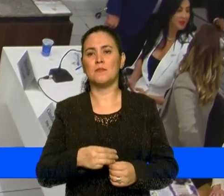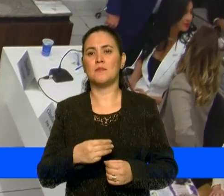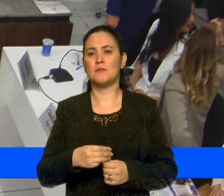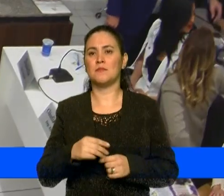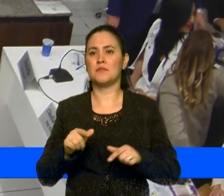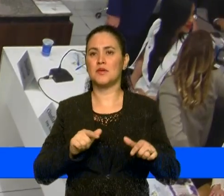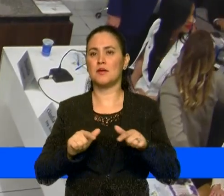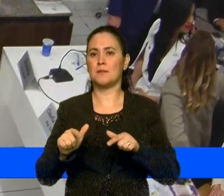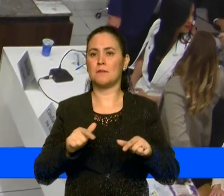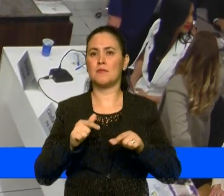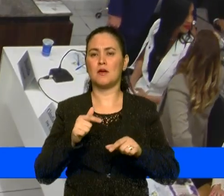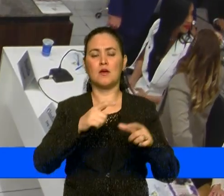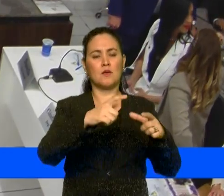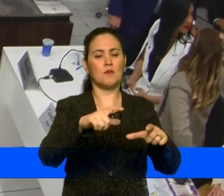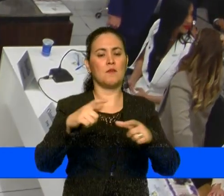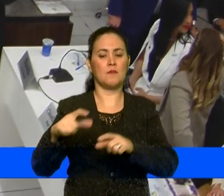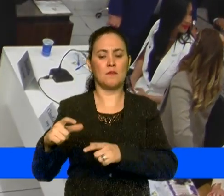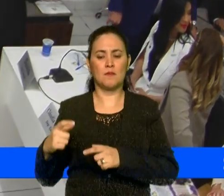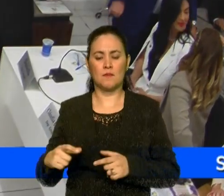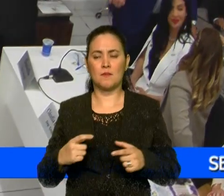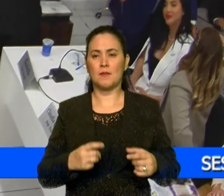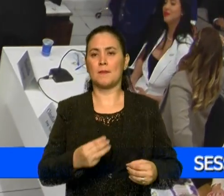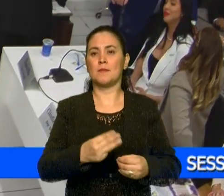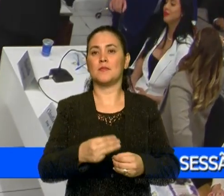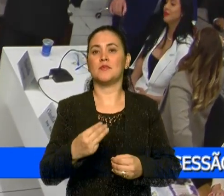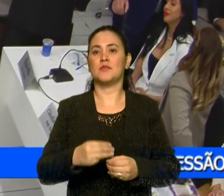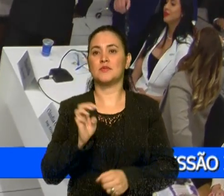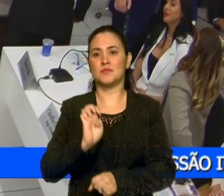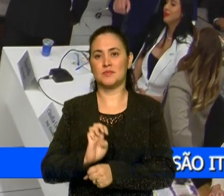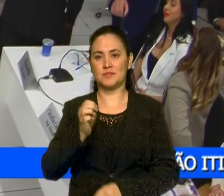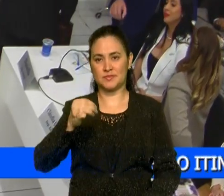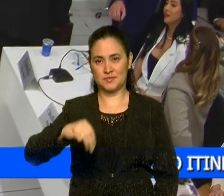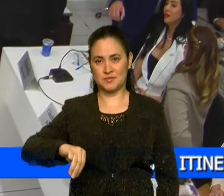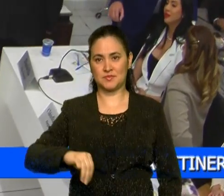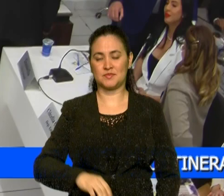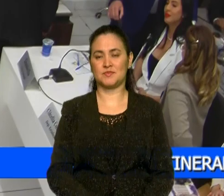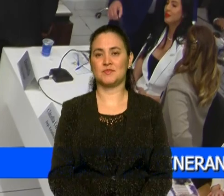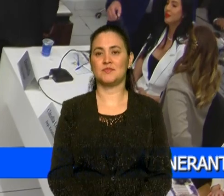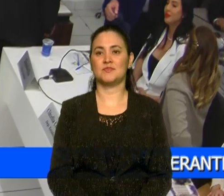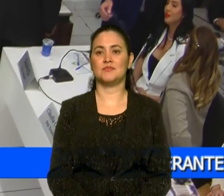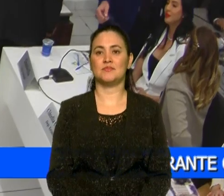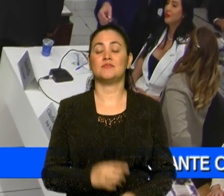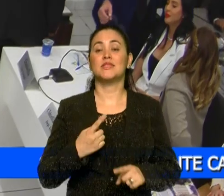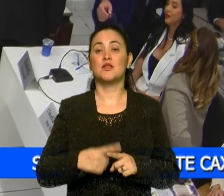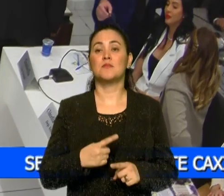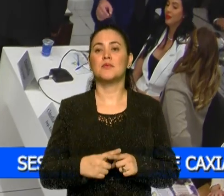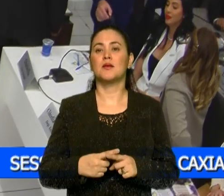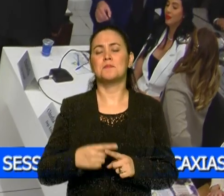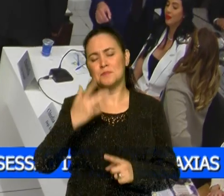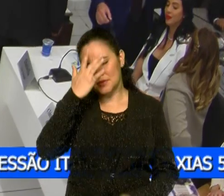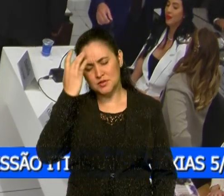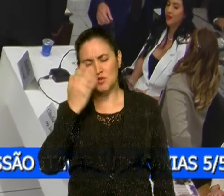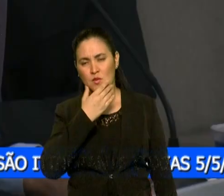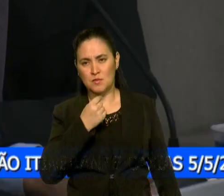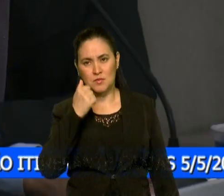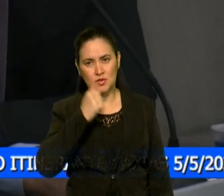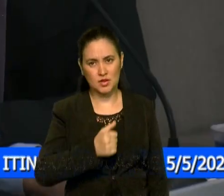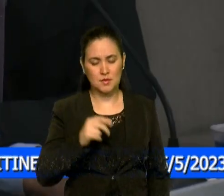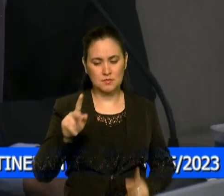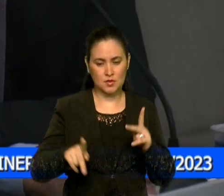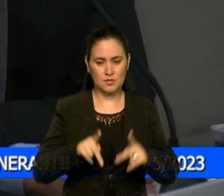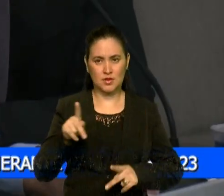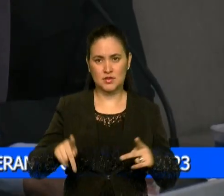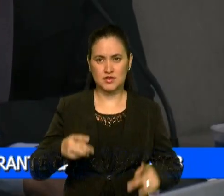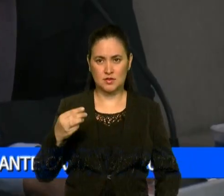itinerante, contempla as cidades, os municípios do Estado do Maranhão, para que o cidadão e a cidadã maranhense possam